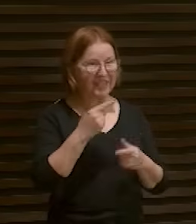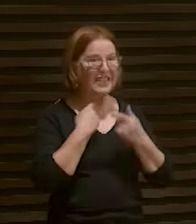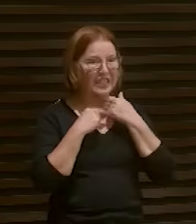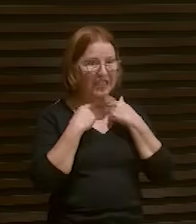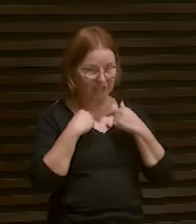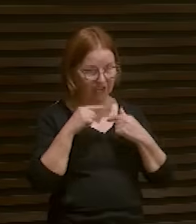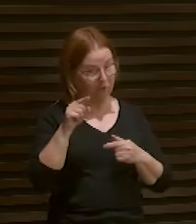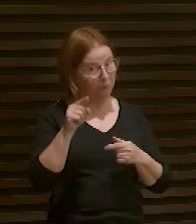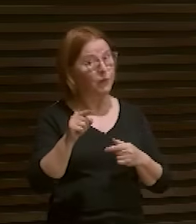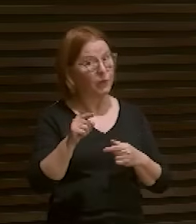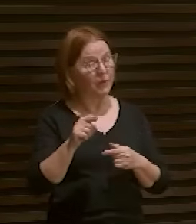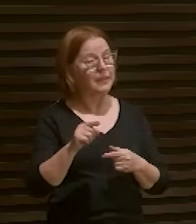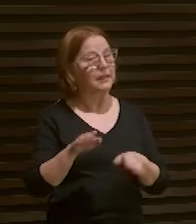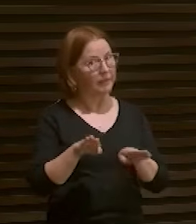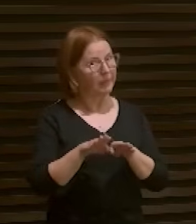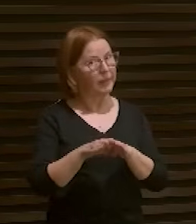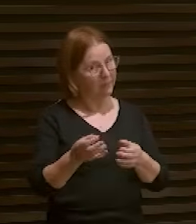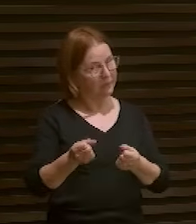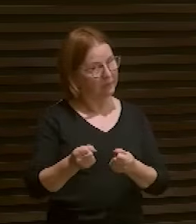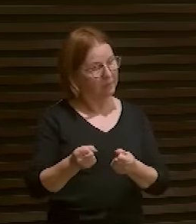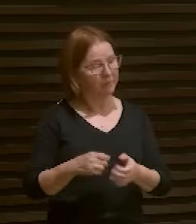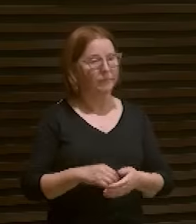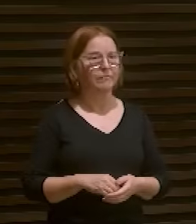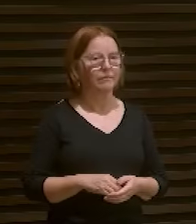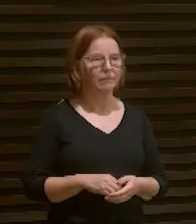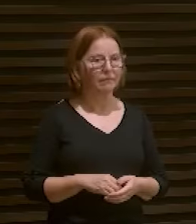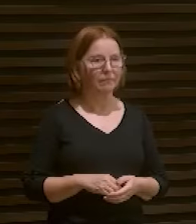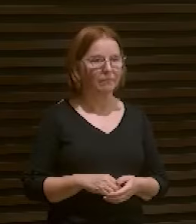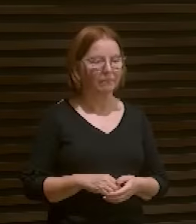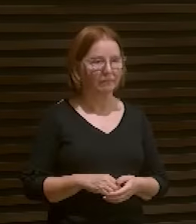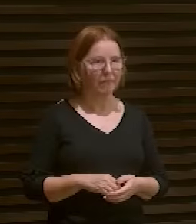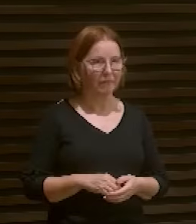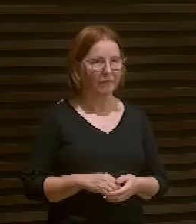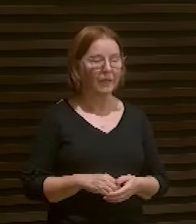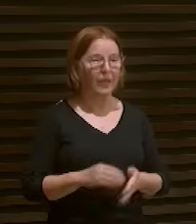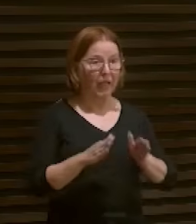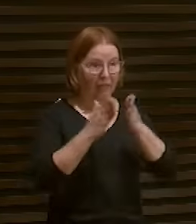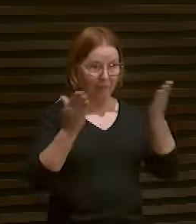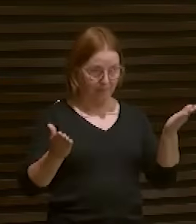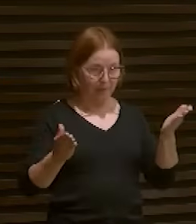A Bíblia manda entregar para o reto juiz. Entrega para ele.